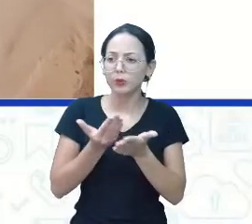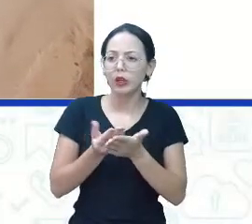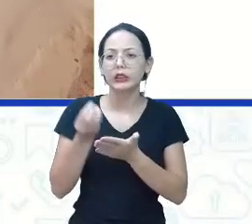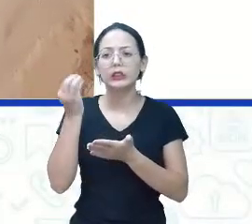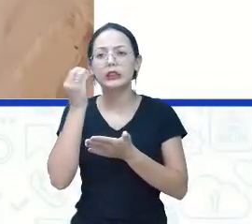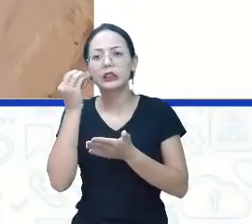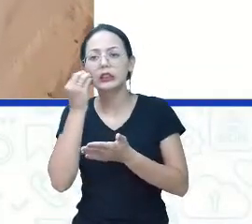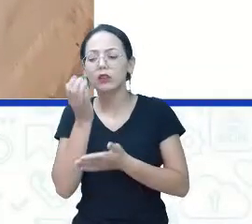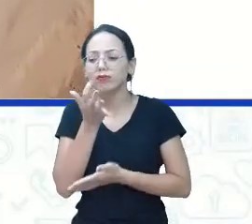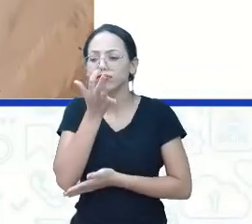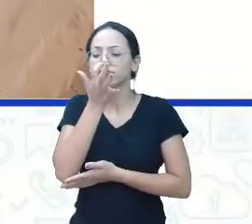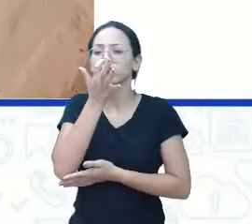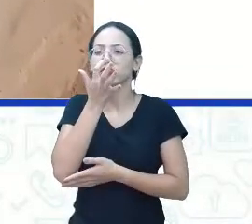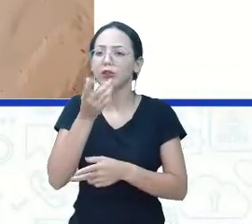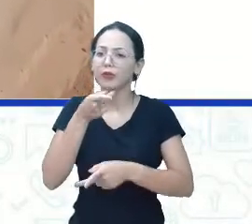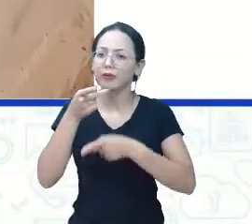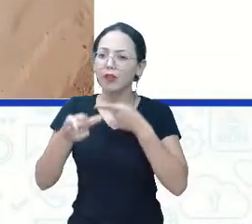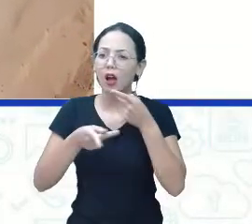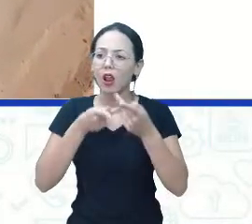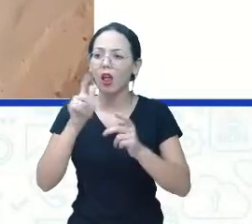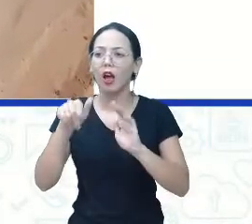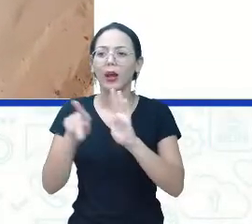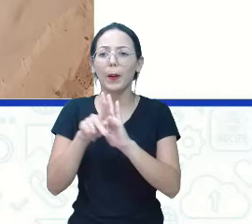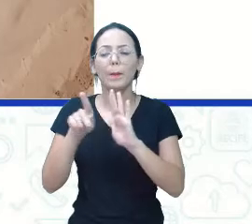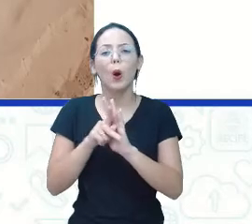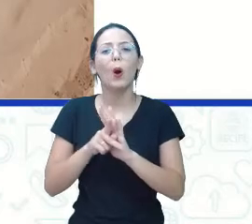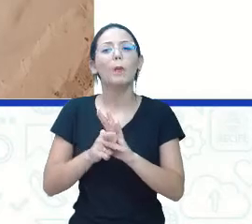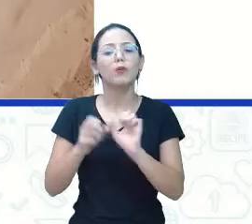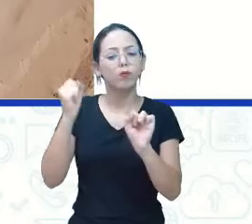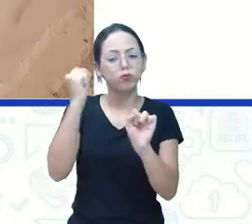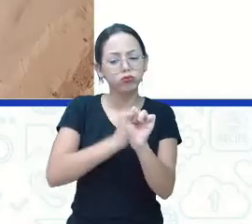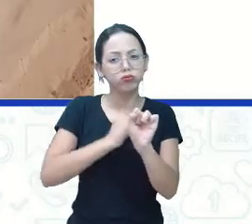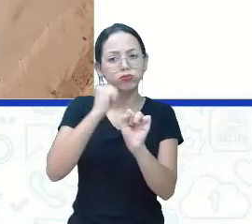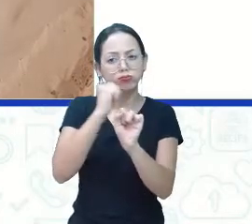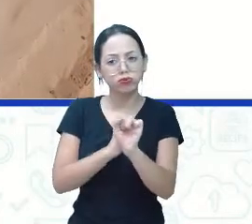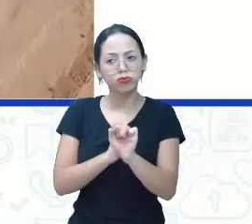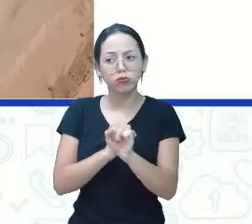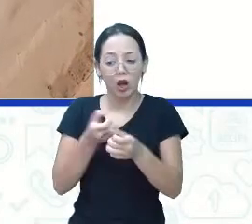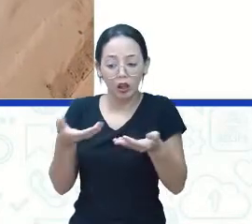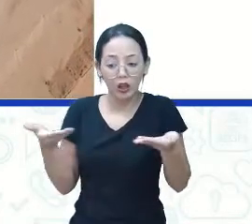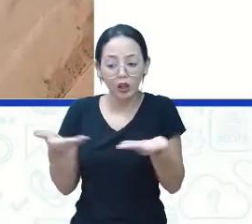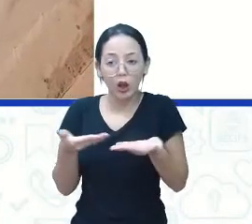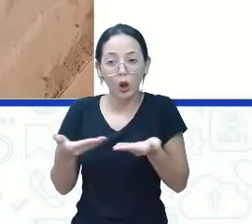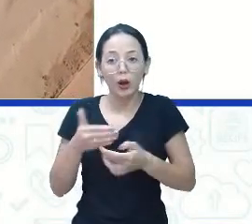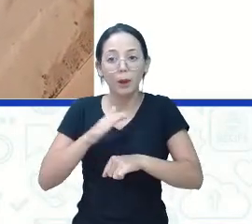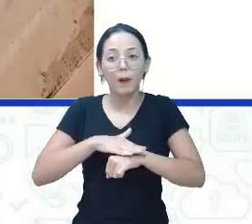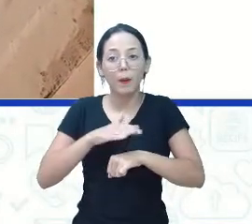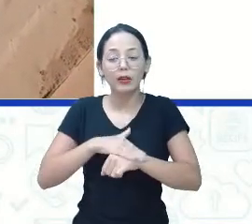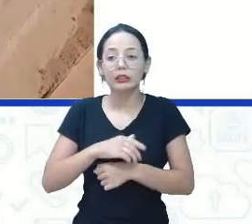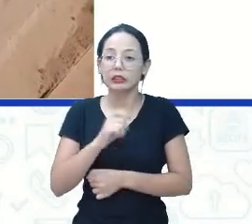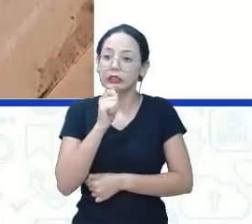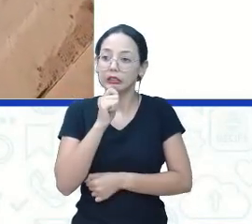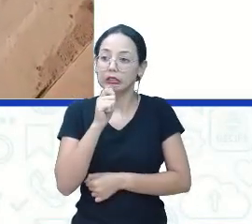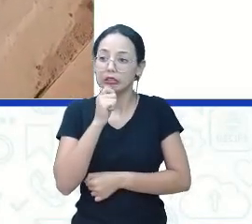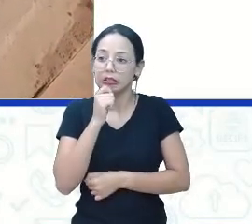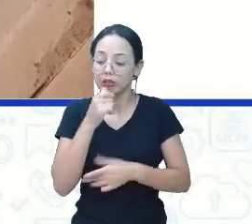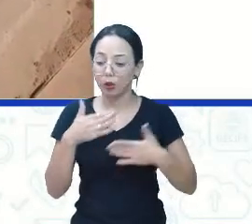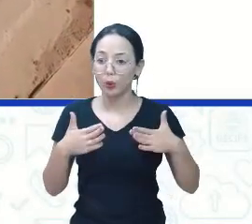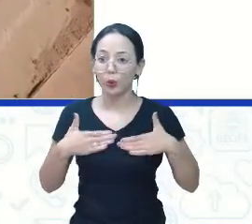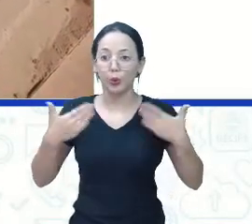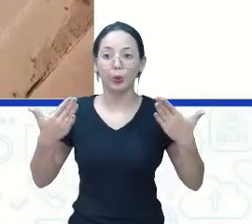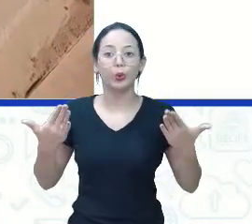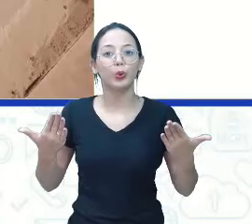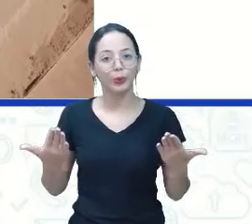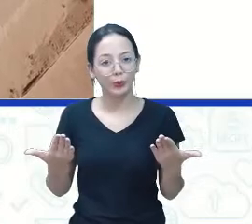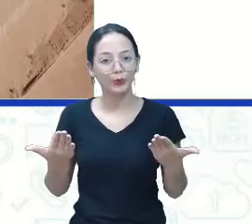tentando contemplar, né? Ou seja, dizer que era uma construção que para os dias de hoje ainda causa muito espanto, a